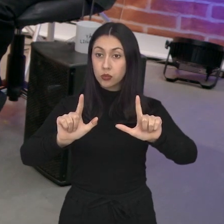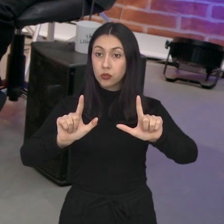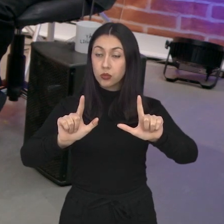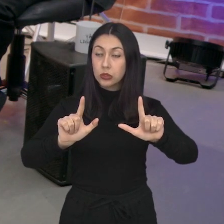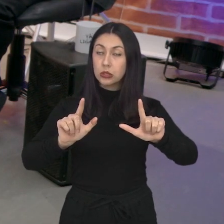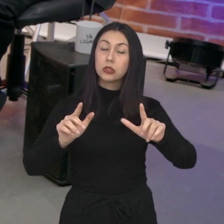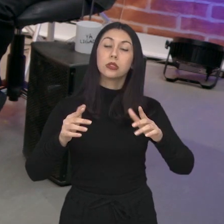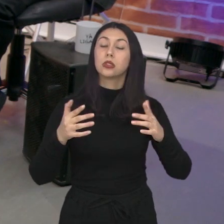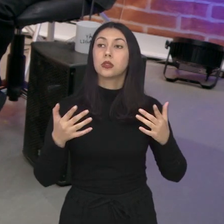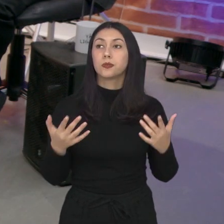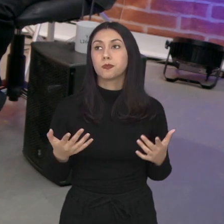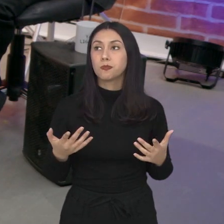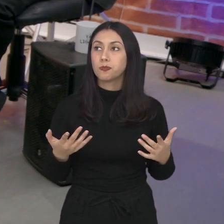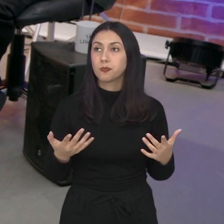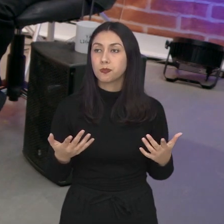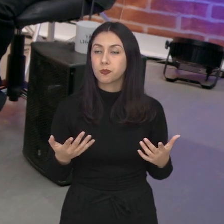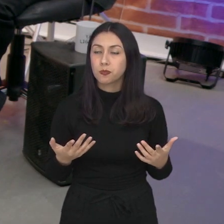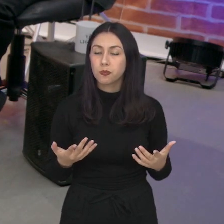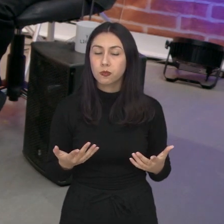que